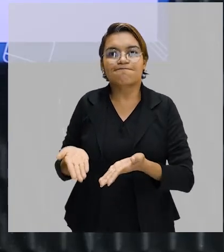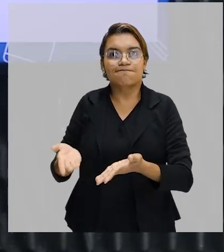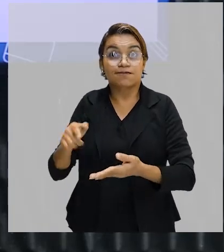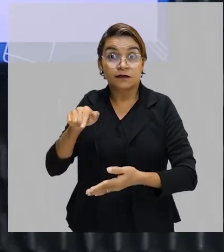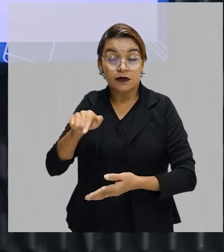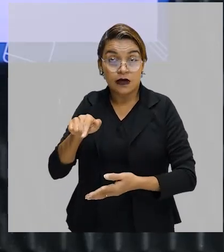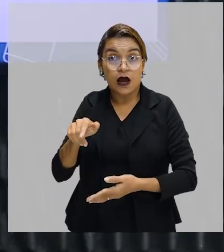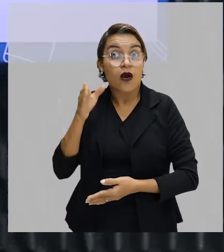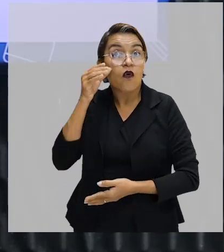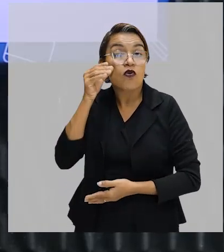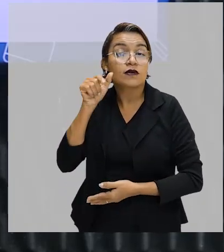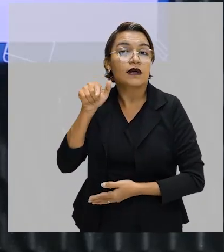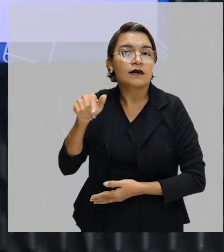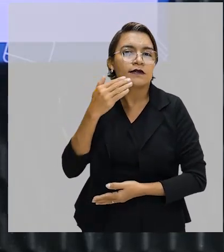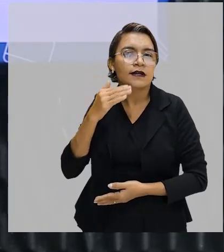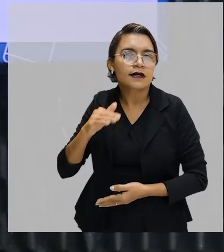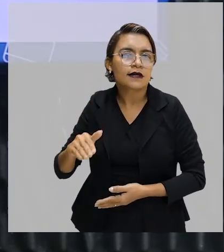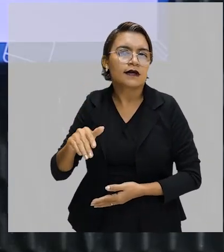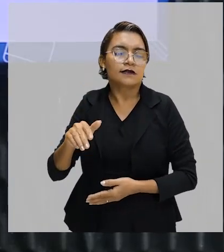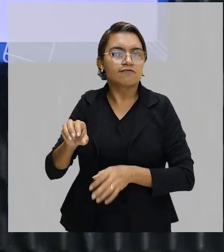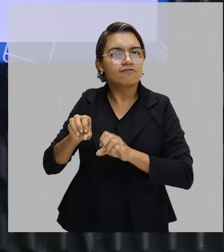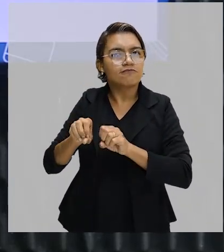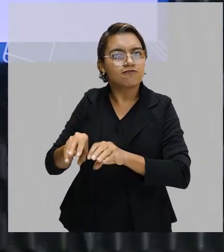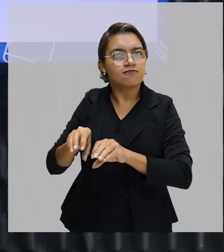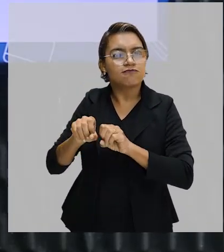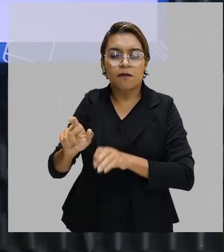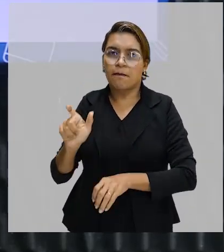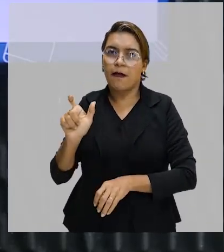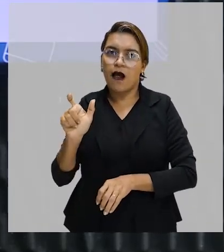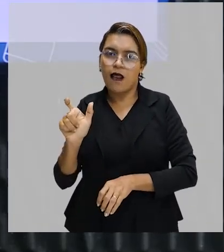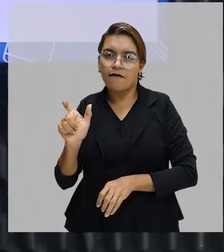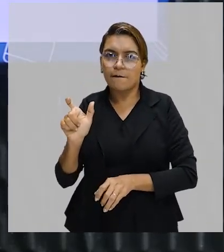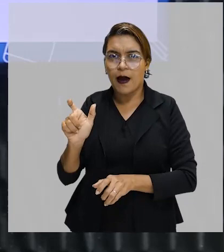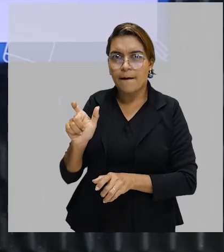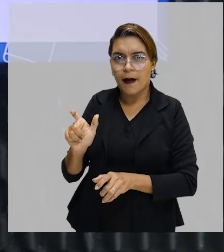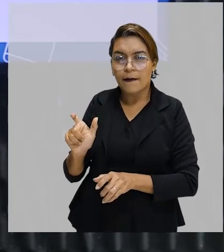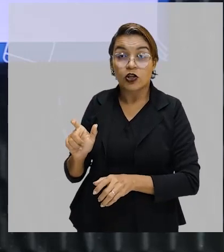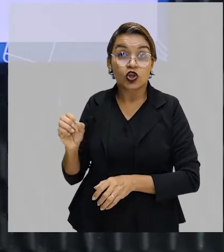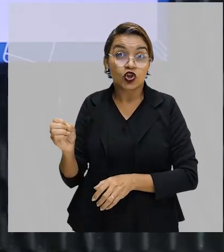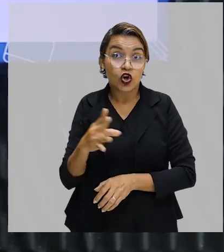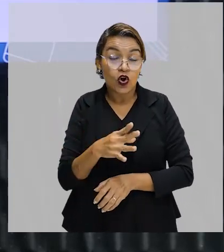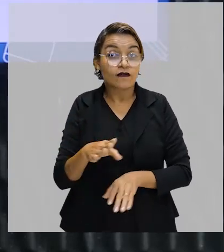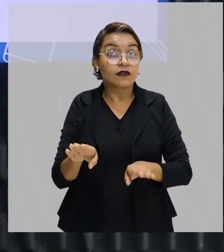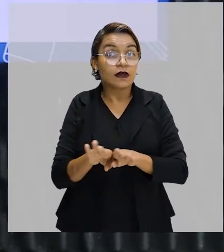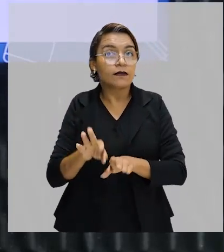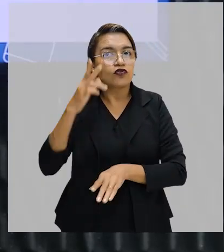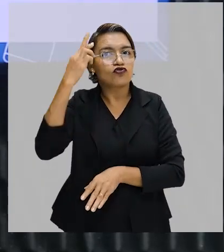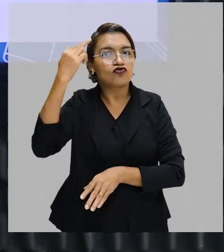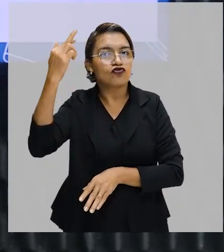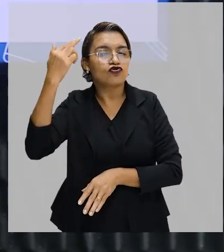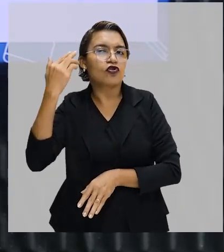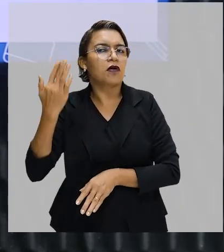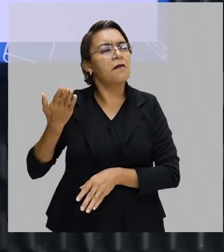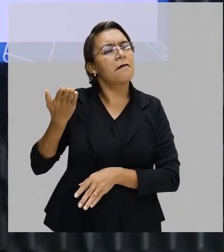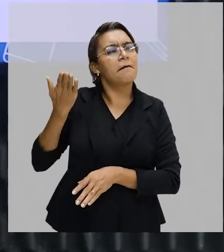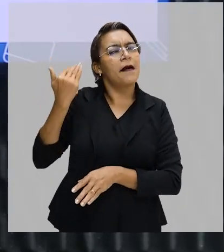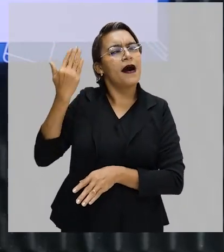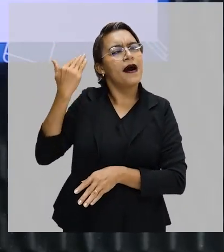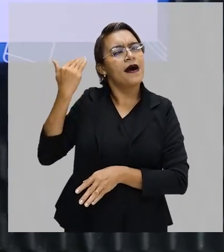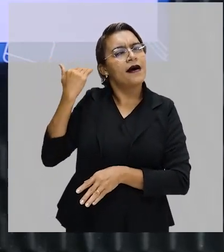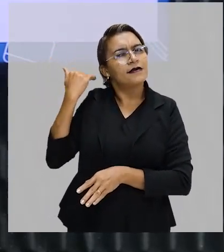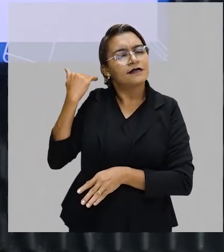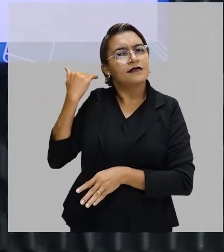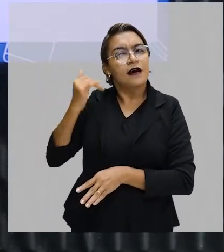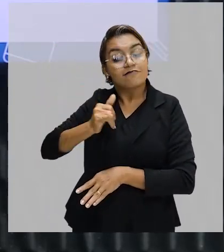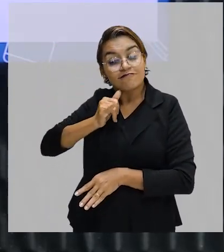a curiosidade vai ensinar palavras novas vai contar a história dos nossos antepassados